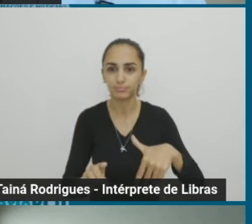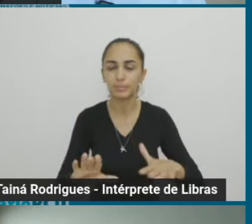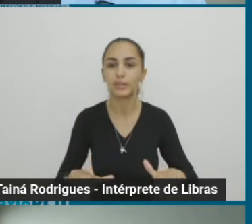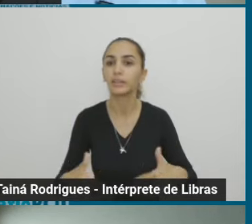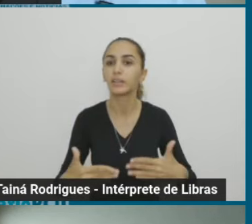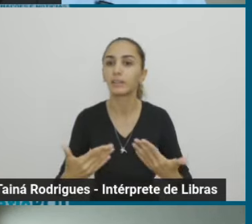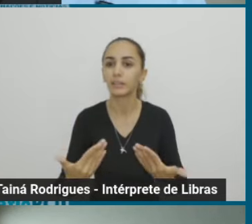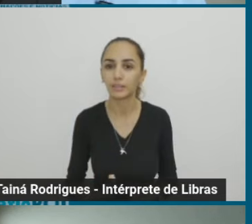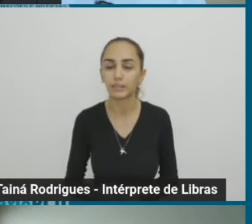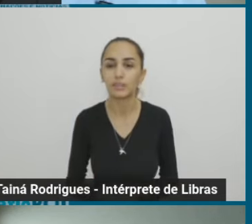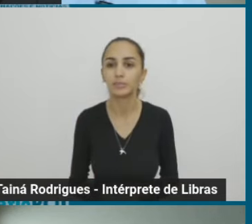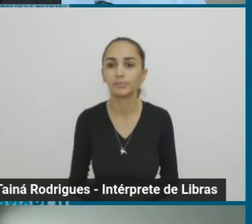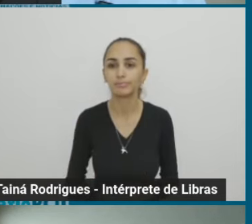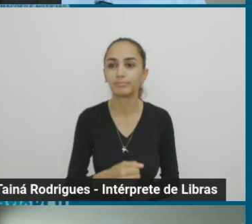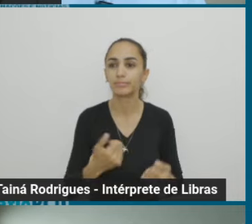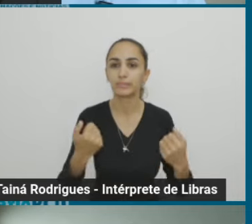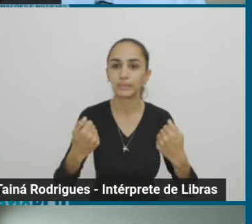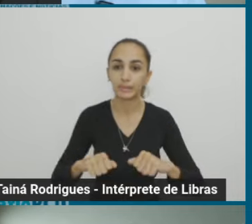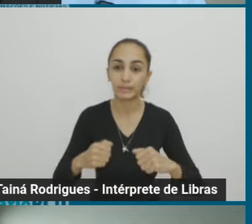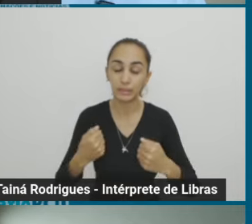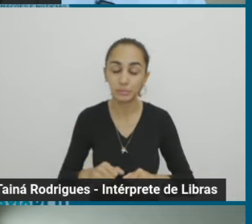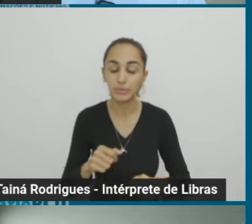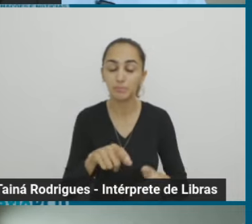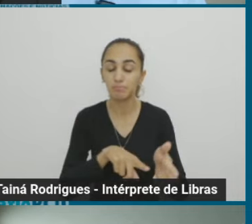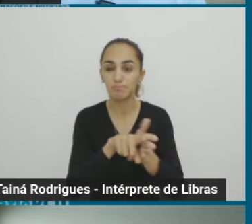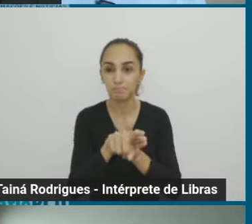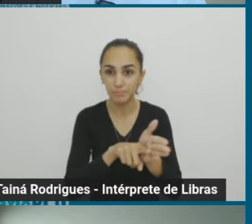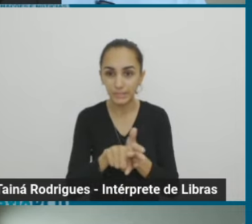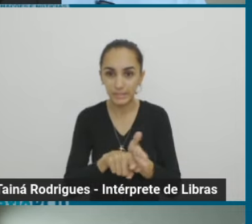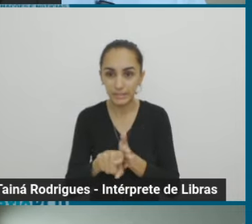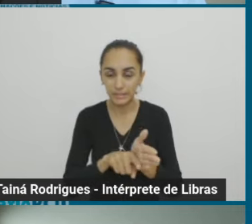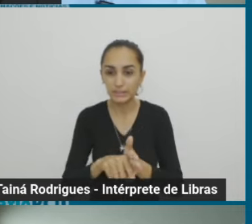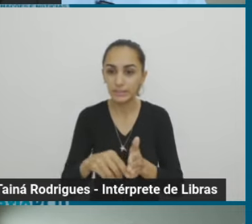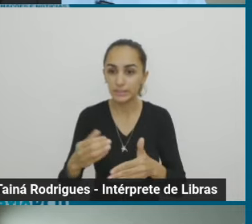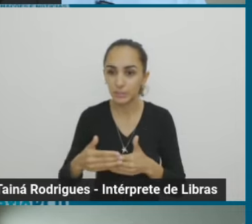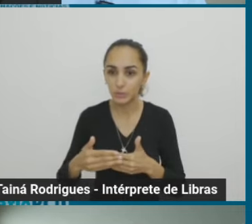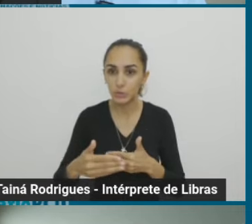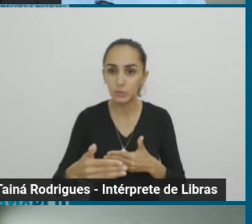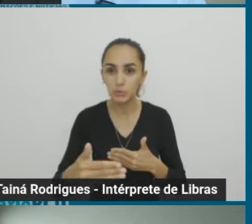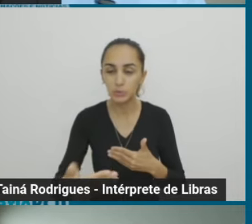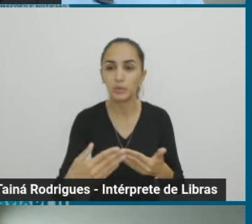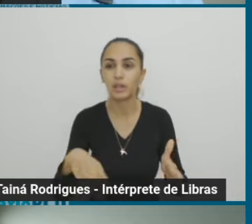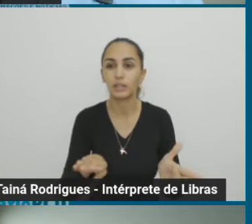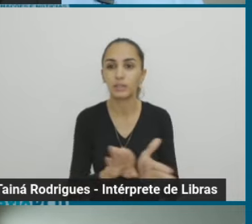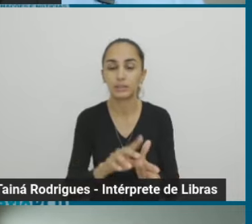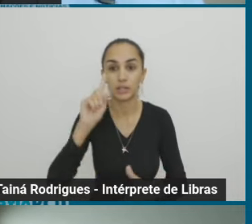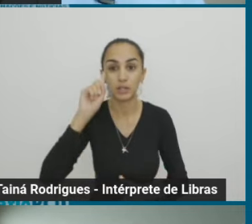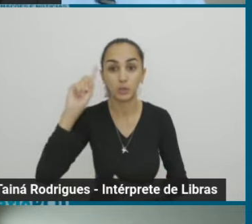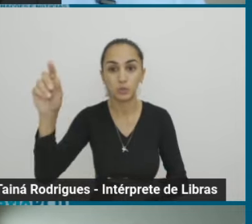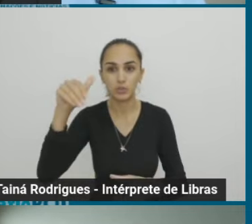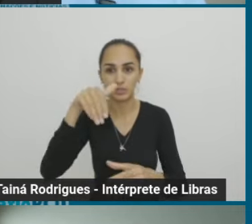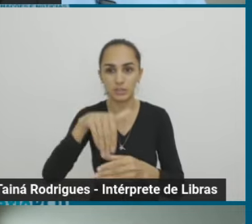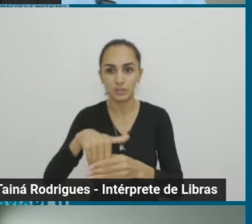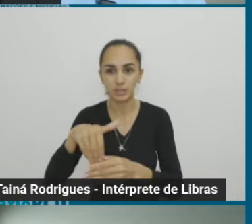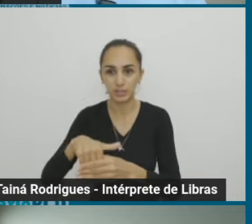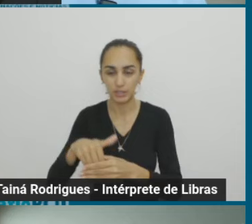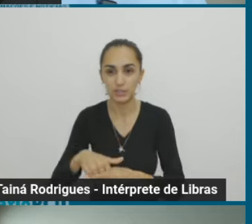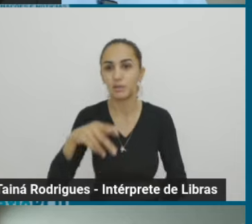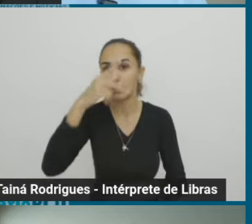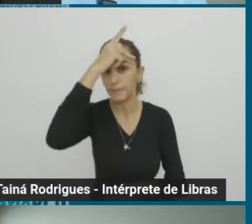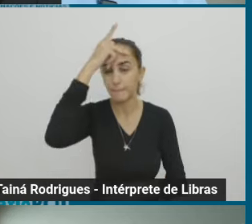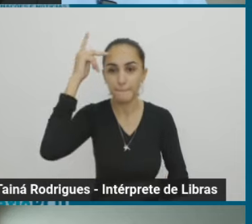me parece que precisa ser investigado, Abrão, daqui para frente até o dia das eleições. As pessoas com